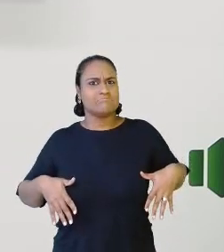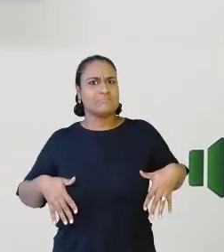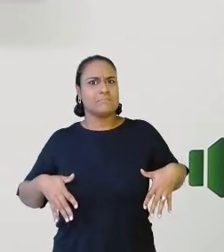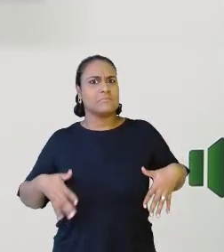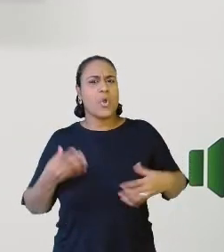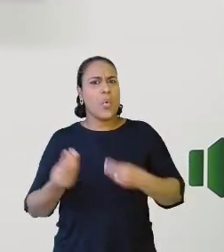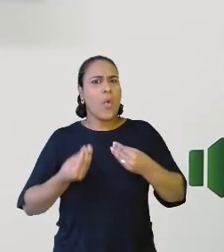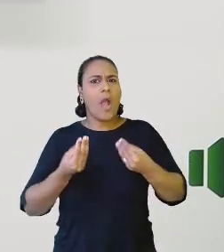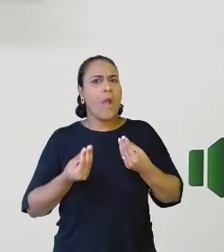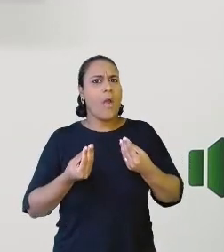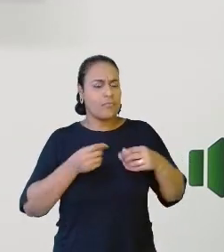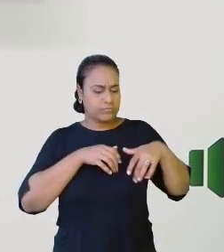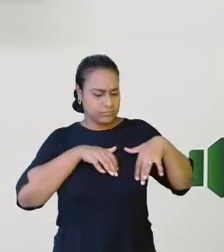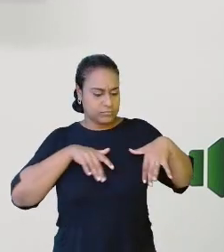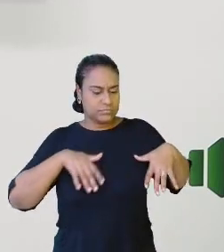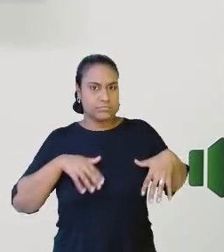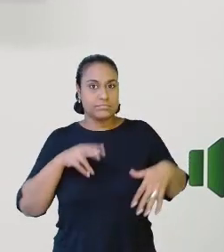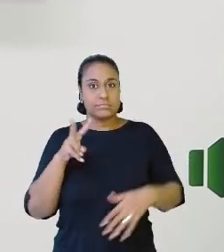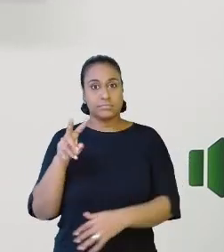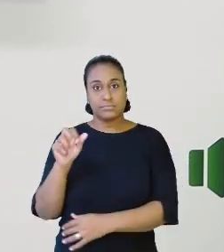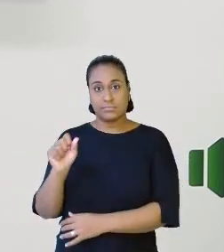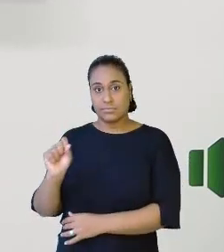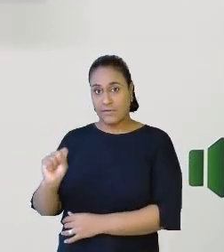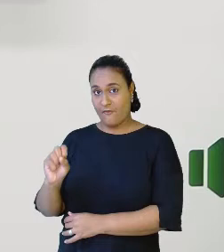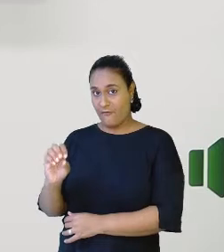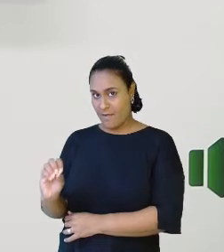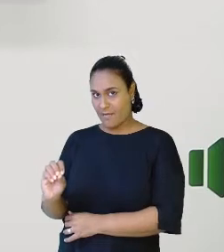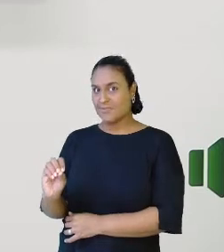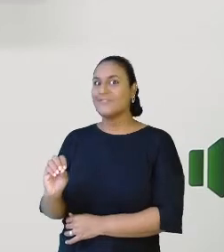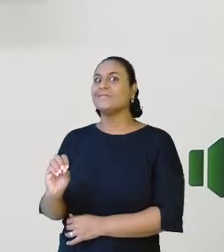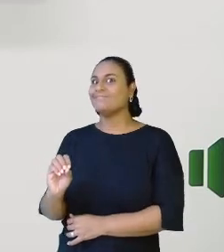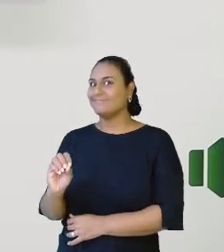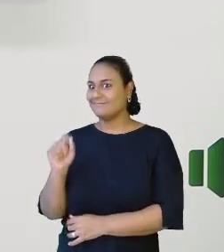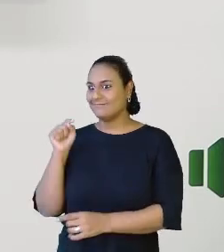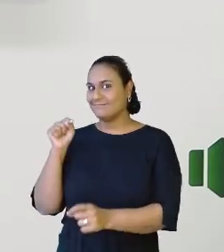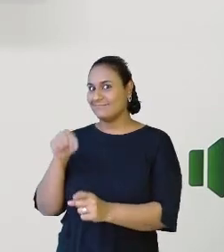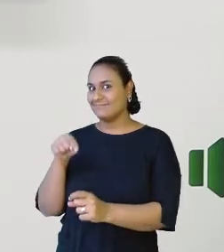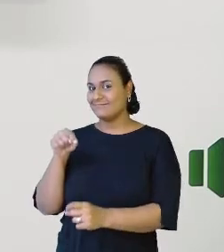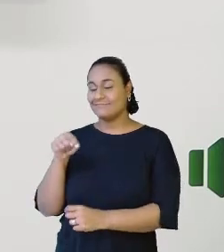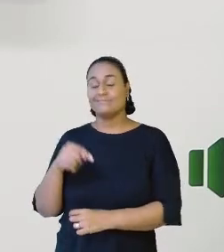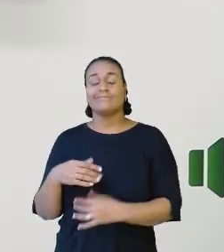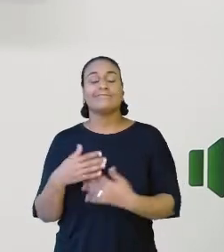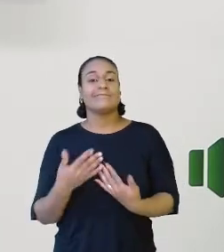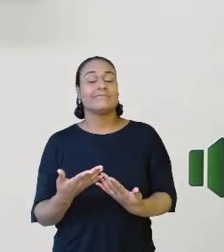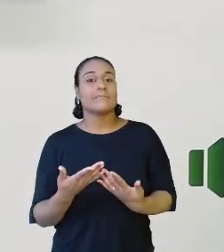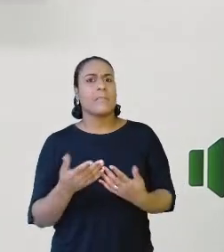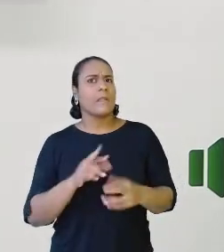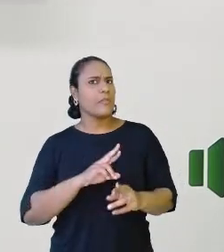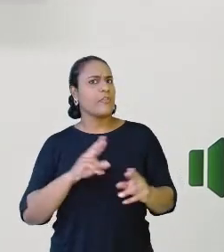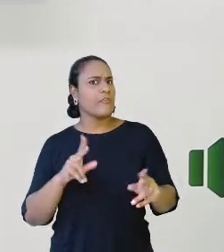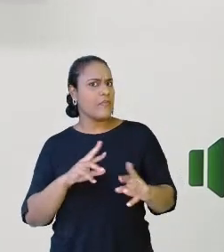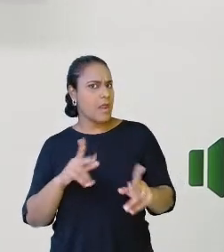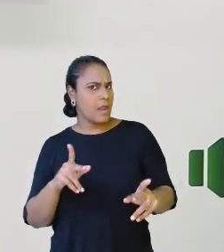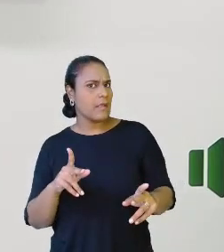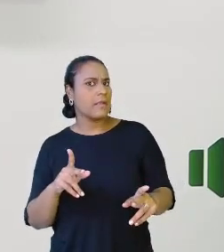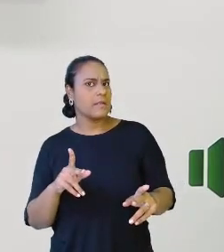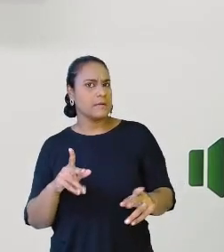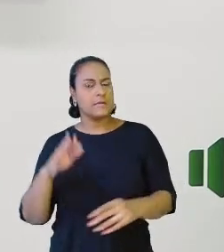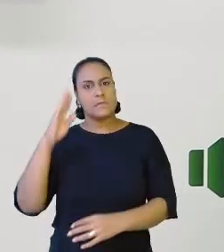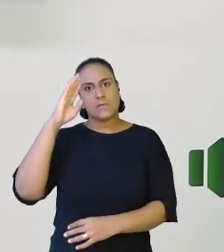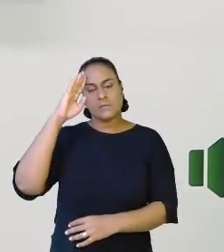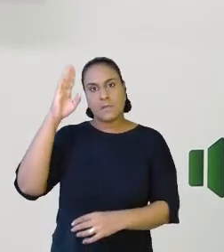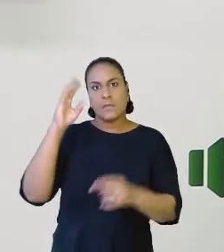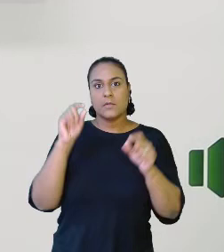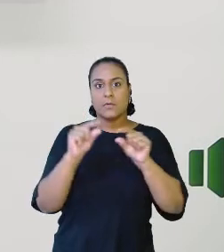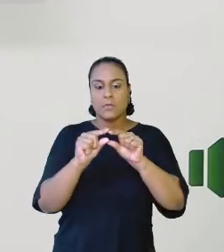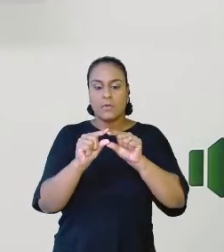caminhos são esses? São os vasos sanguíneos. E esses vasos sanguíneos são diferentes um do outro, principalmente pela